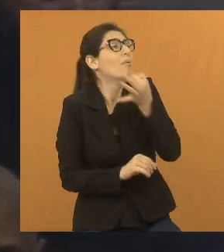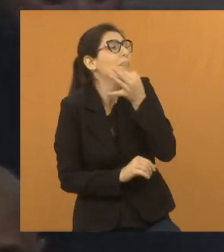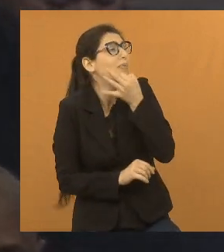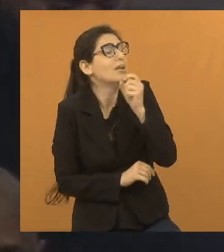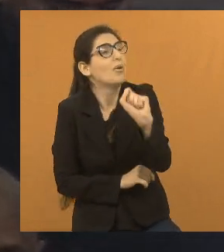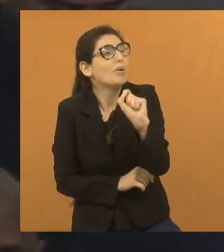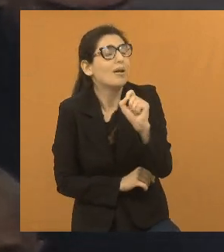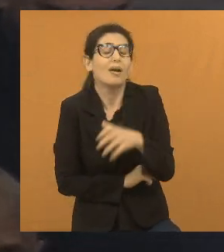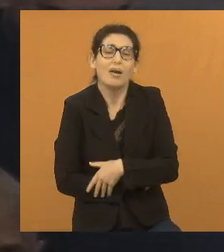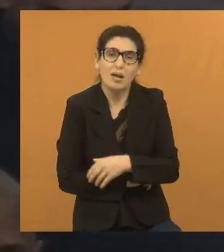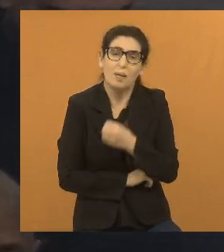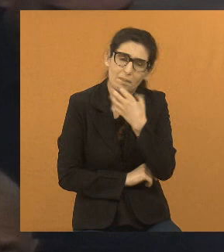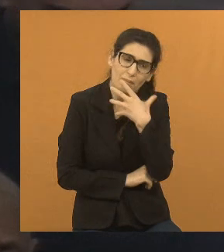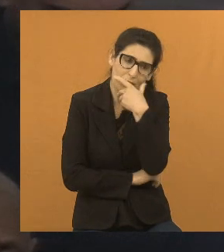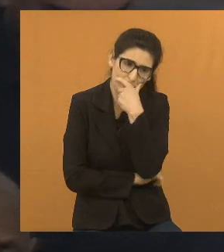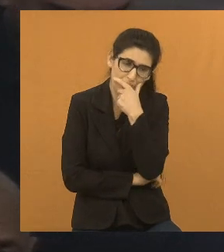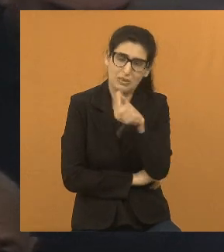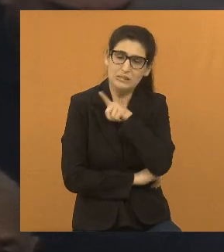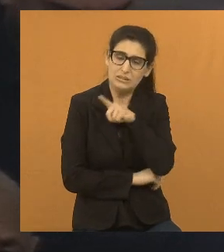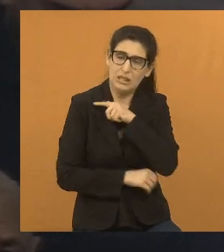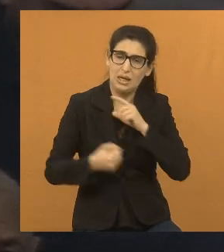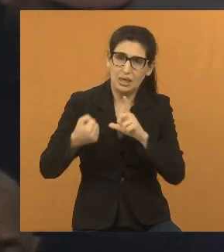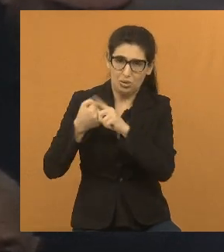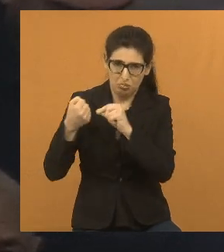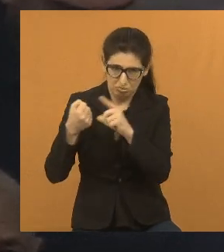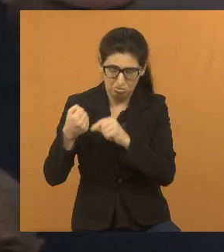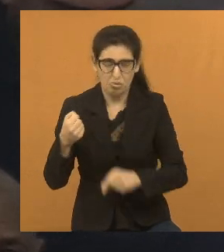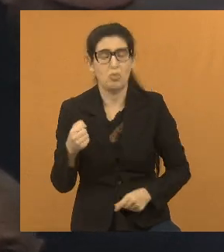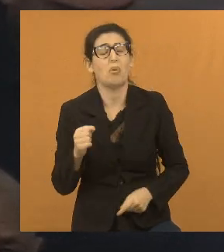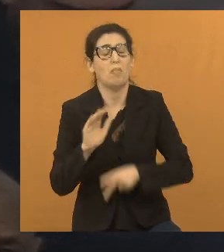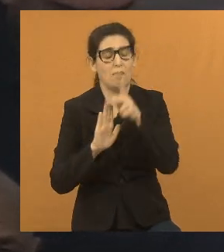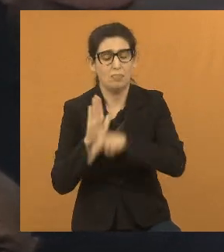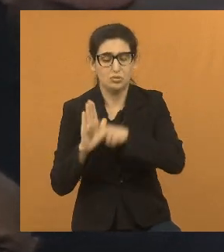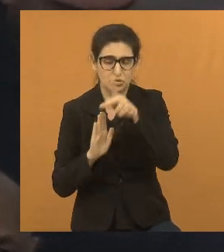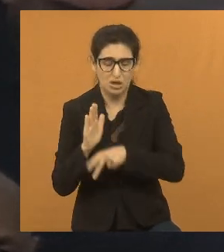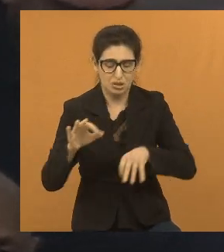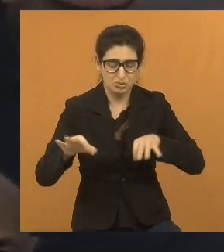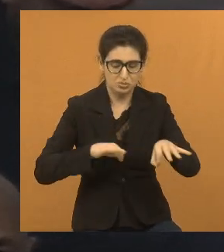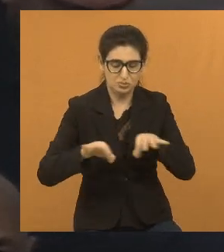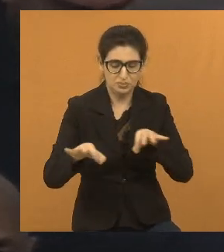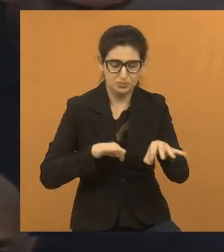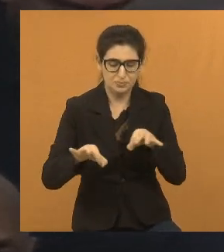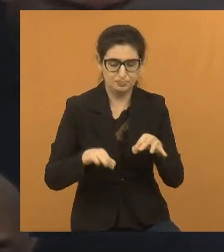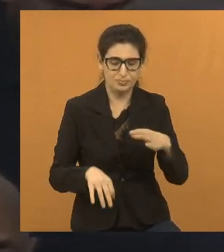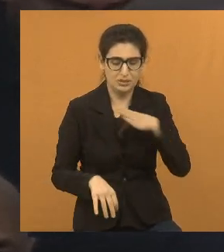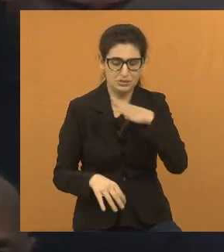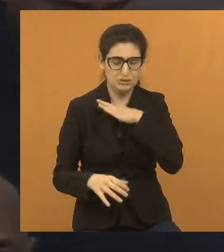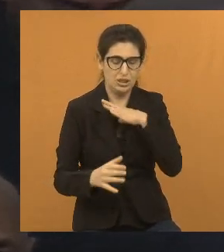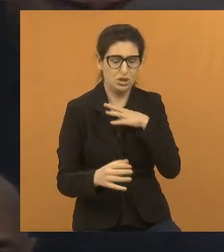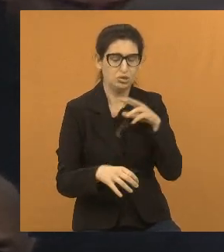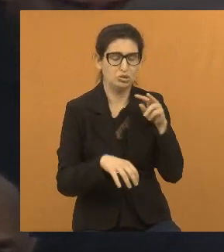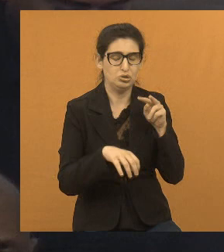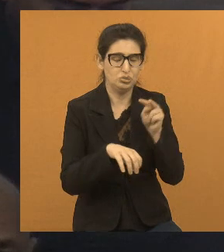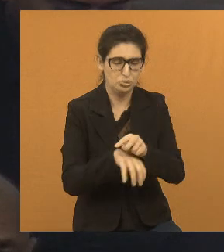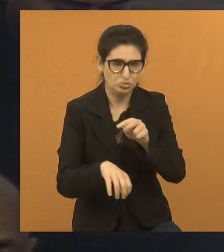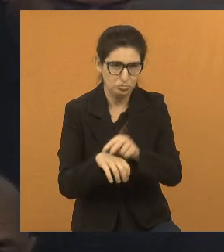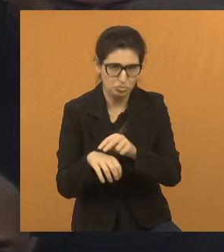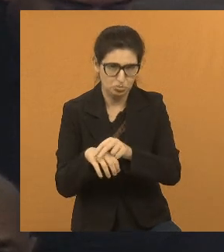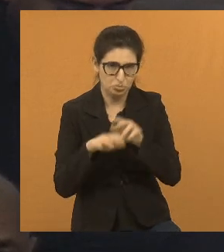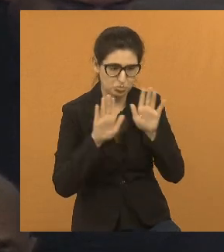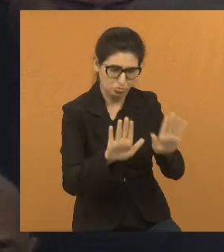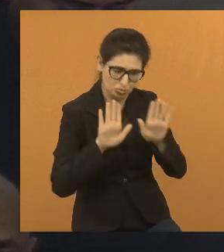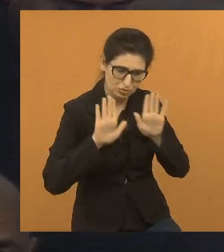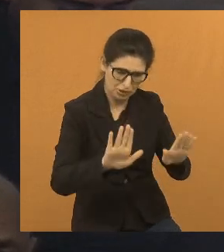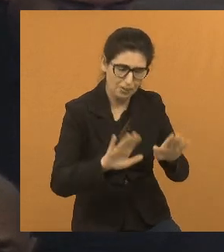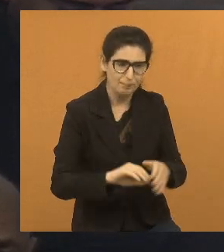eu verifiquei que consta de um artigo do projeto de plano diretor, de que a instituição das áreas de preservação